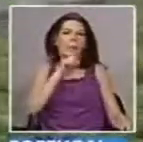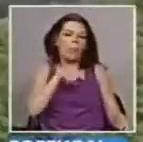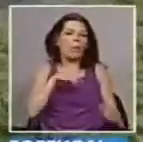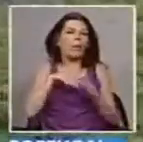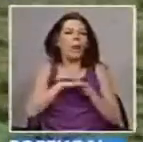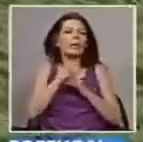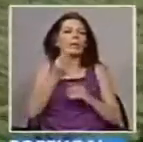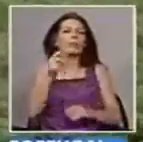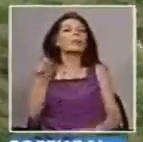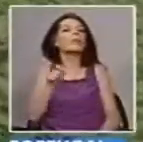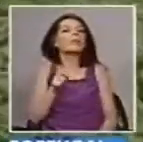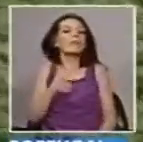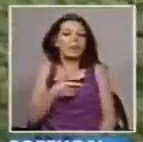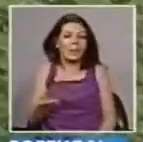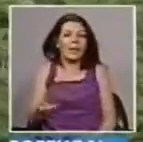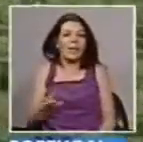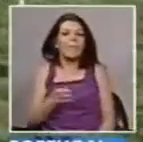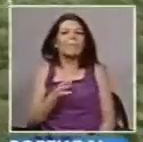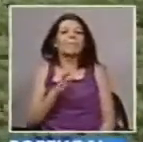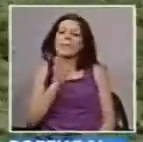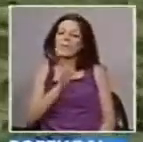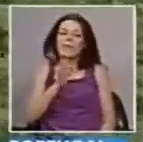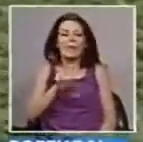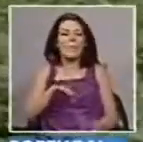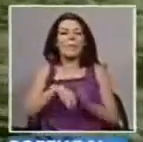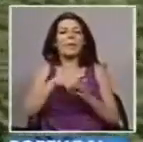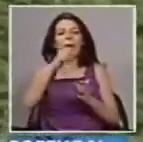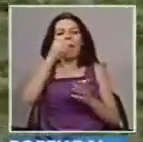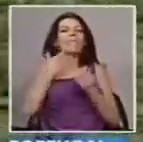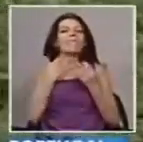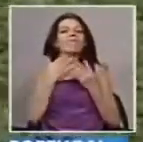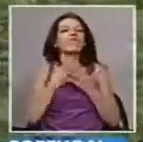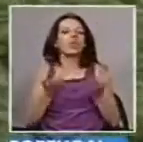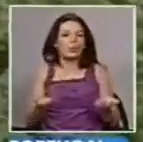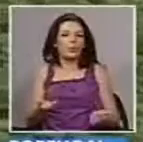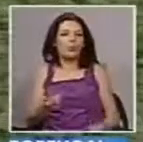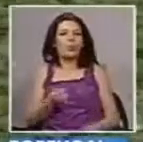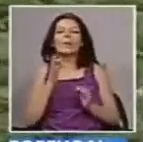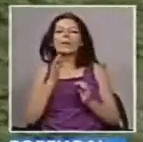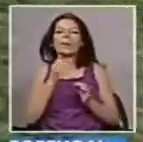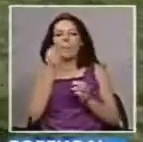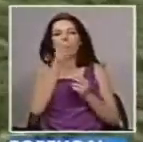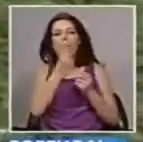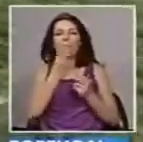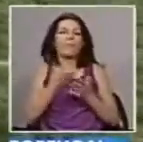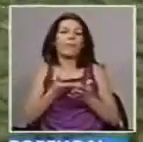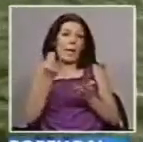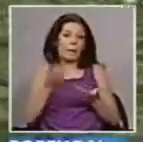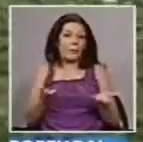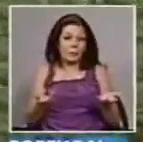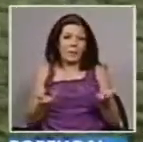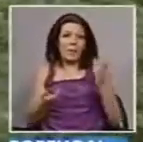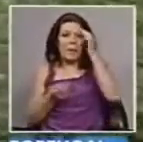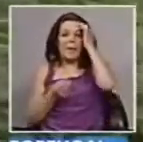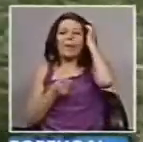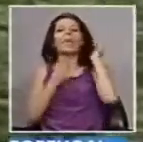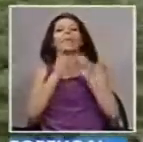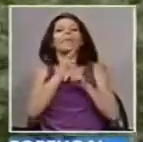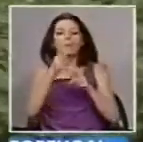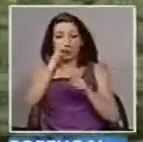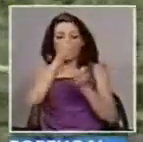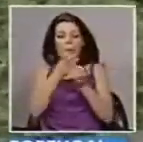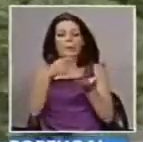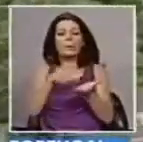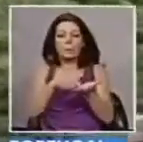muitos meses, e fica sempre planta mais fresca, mais aromática, porque as